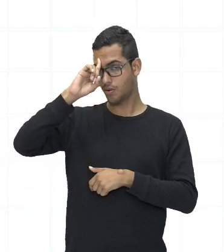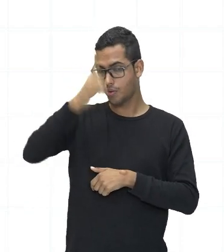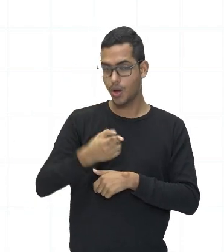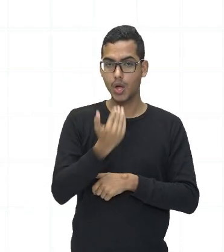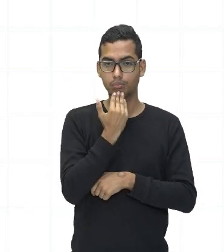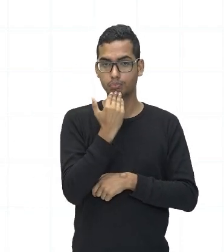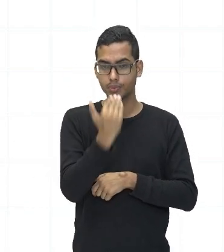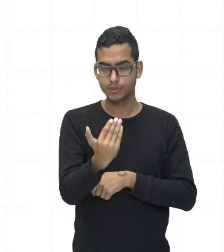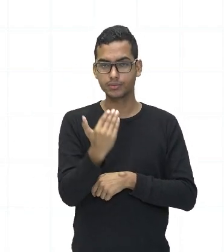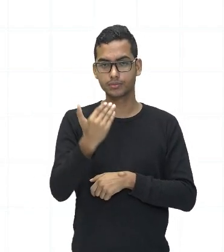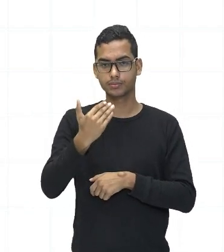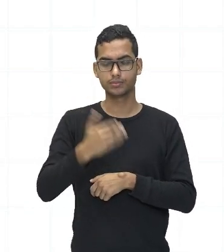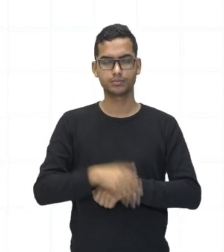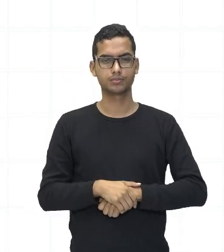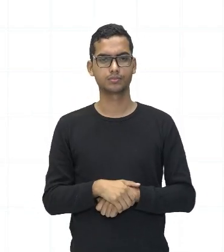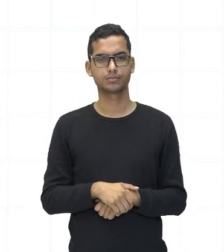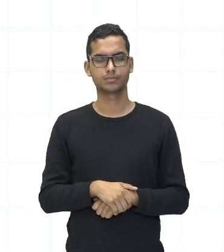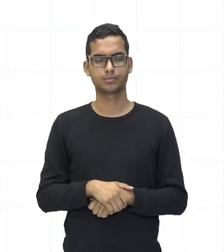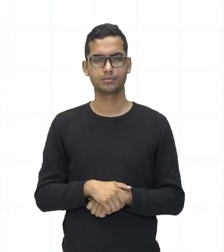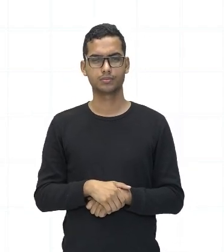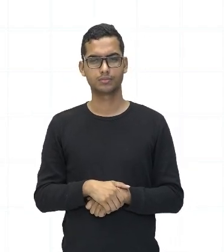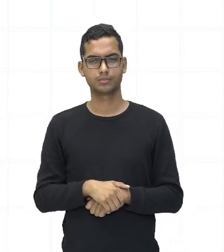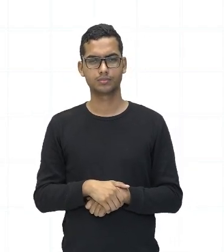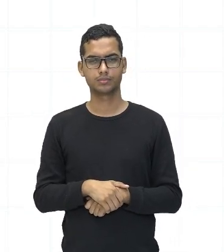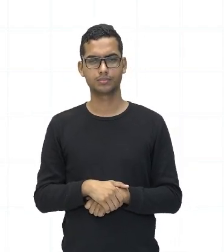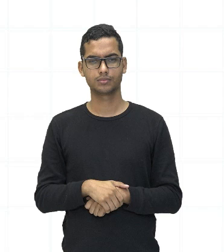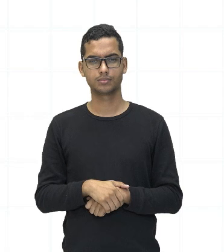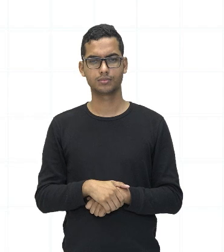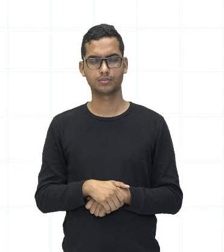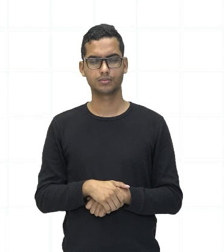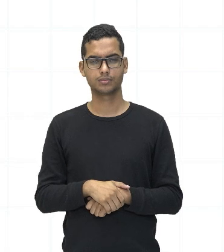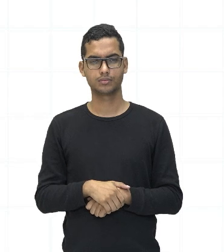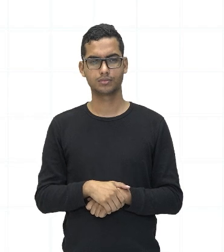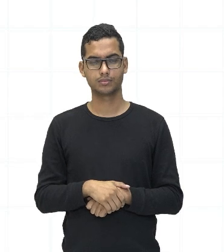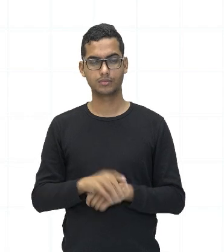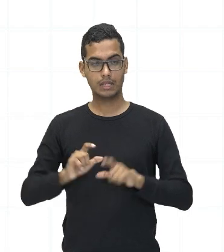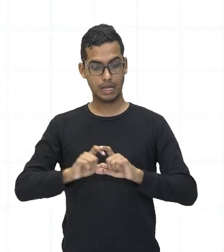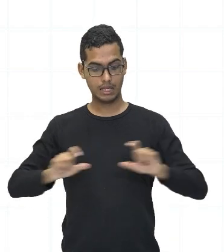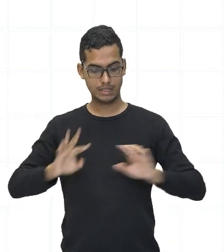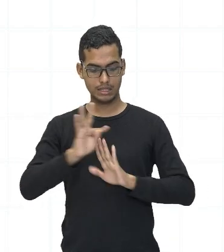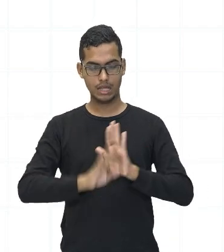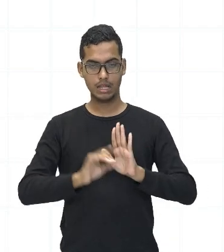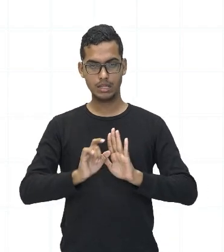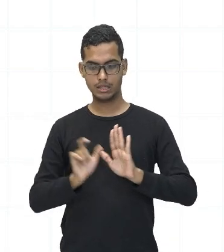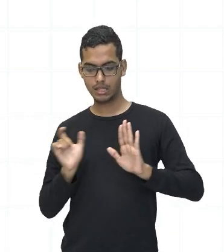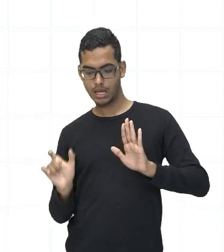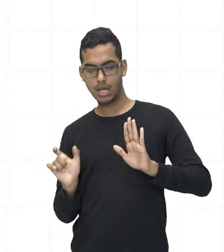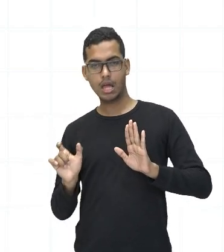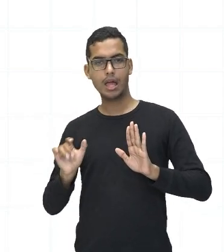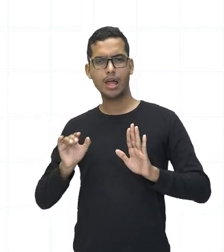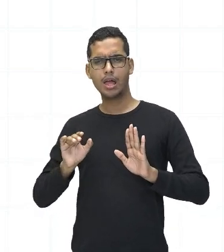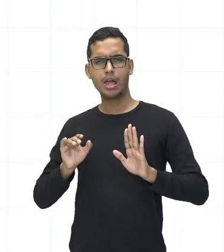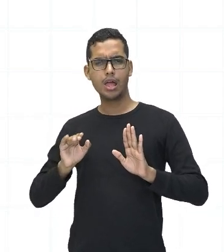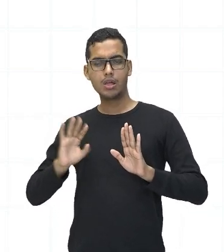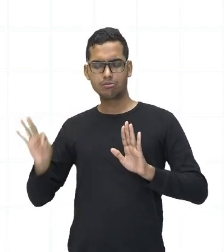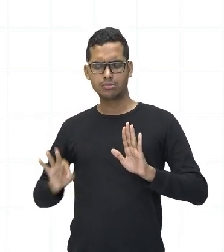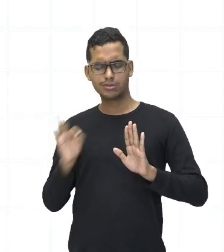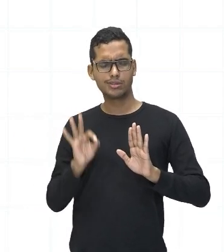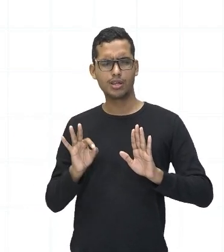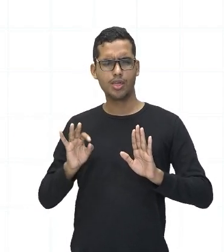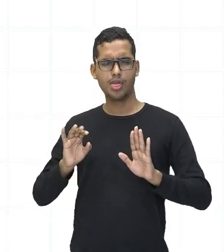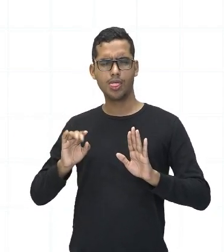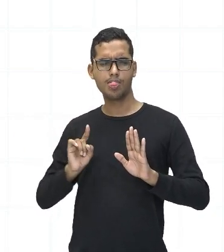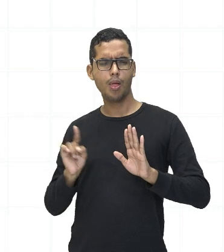pedido é imperativo. Aí, na segunda ocorrência, o mosquito não enche, né? Nesse caso aí, o verbo